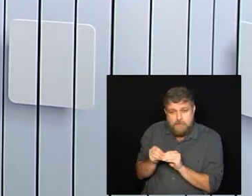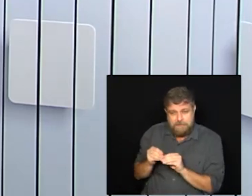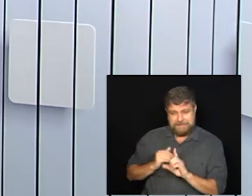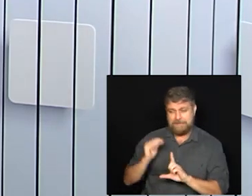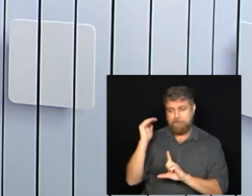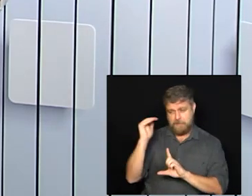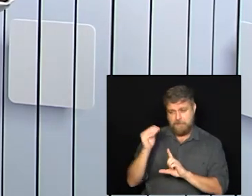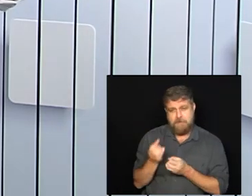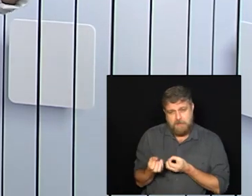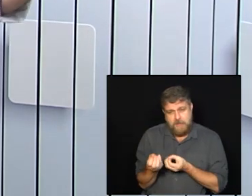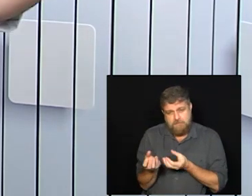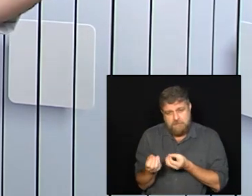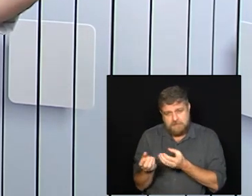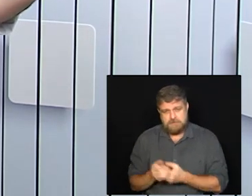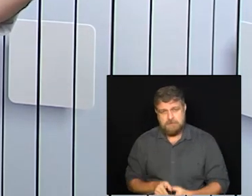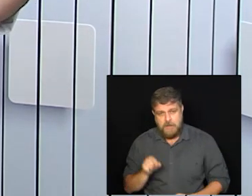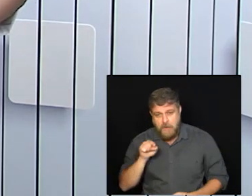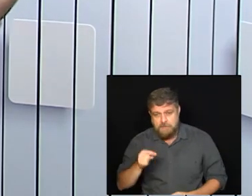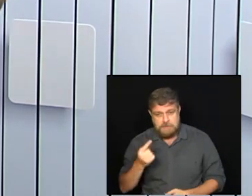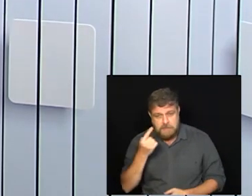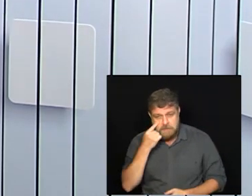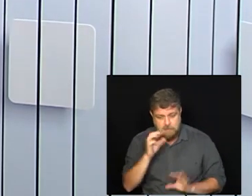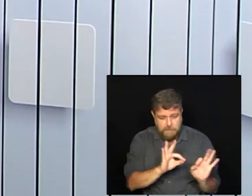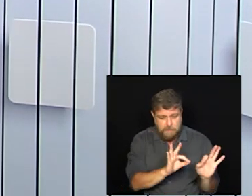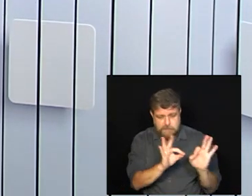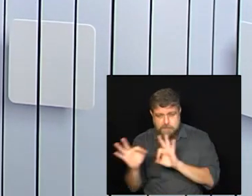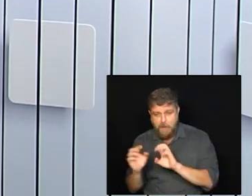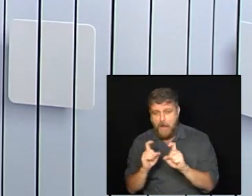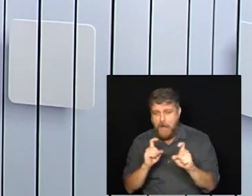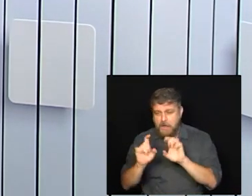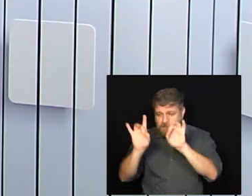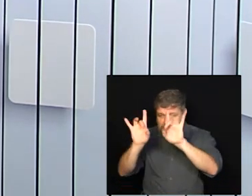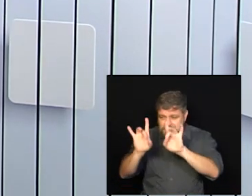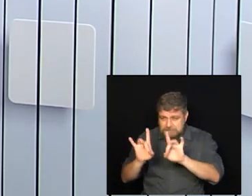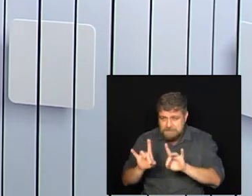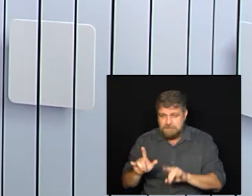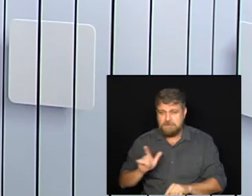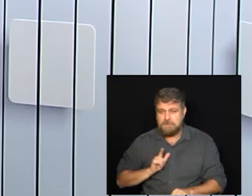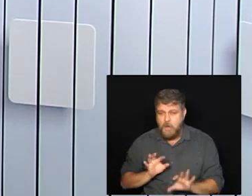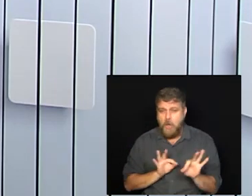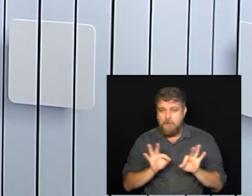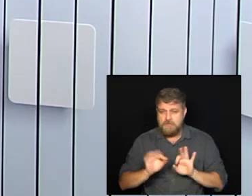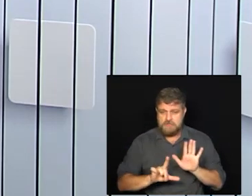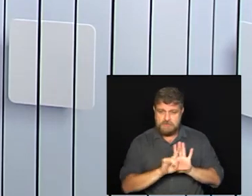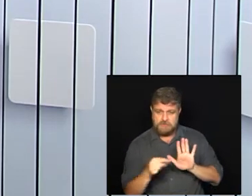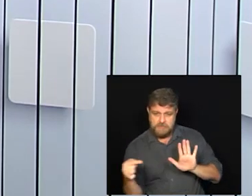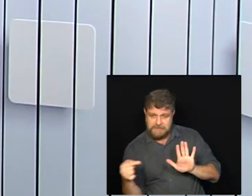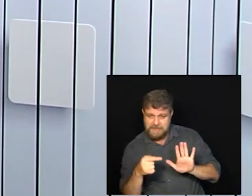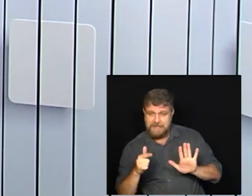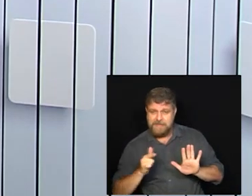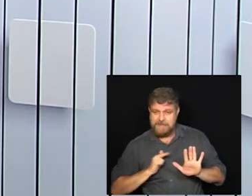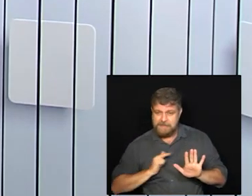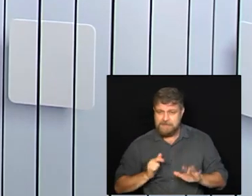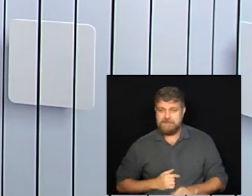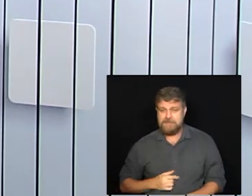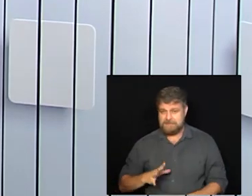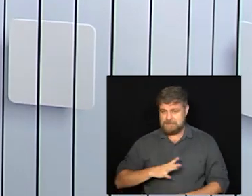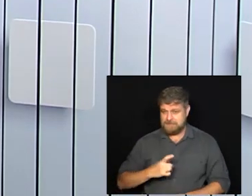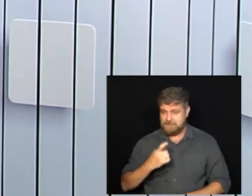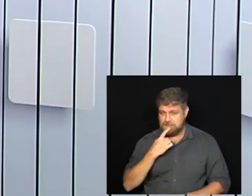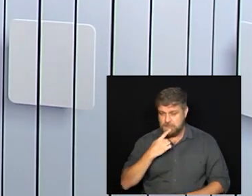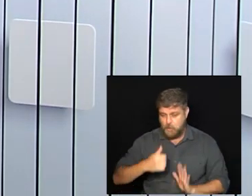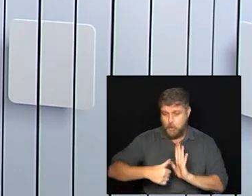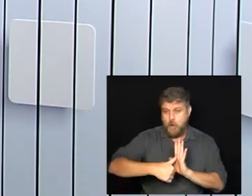de informações. Você que estava acompanhando a reunião extraordinária com o projeto de lei que coloca a cidade de Campinas